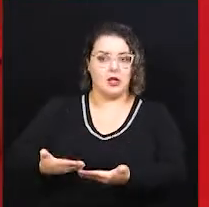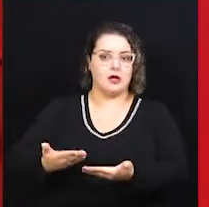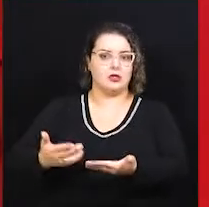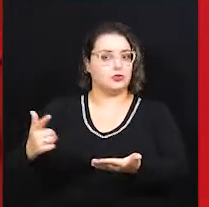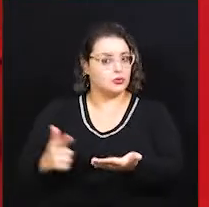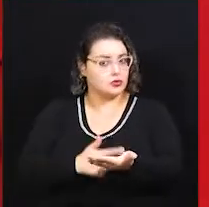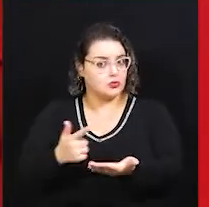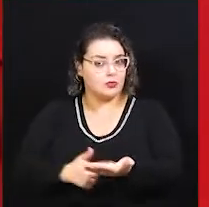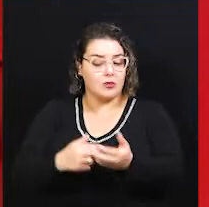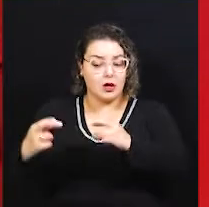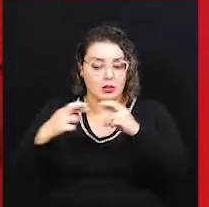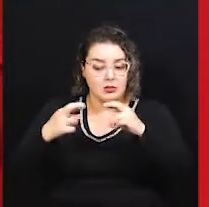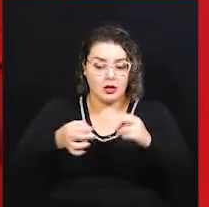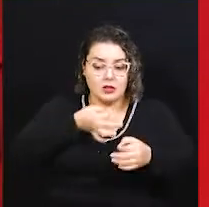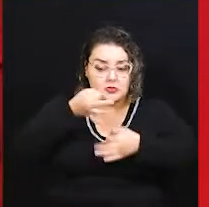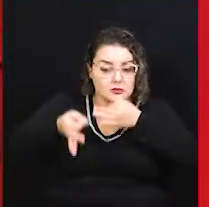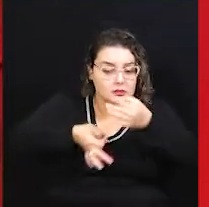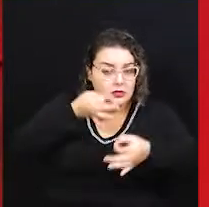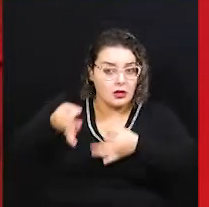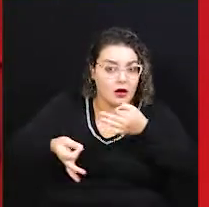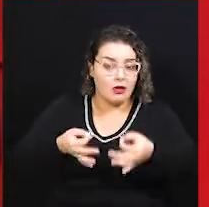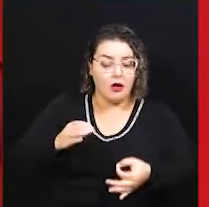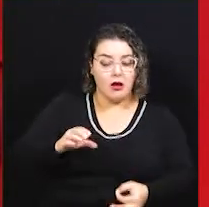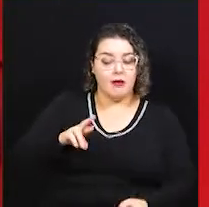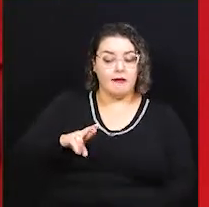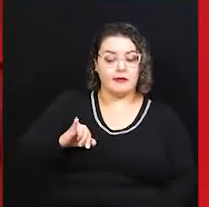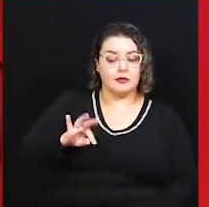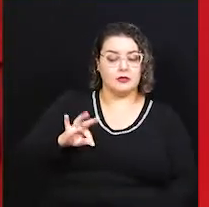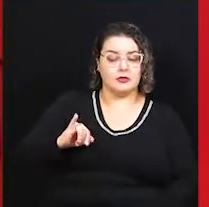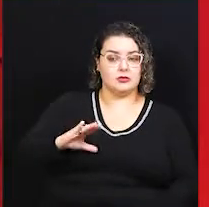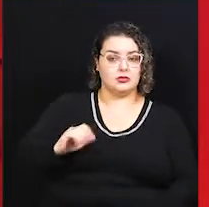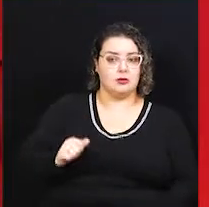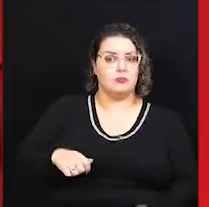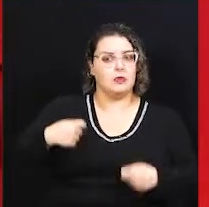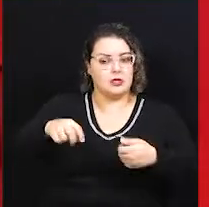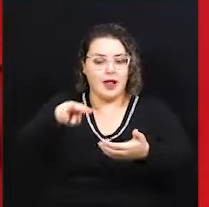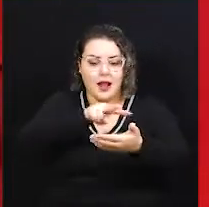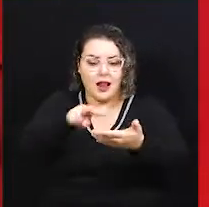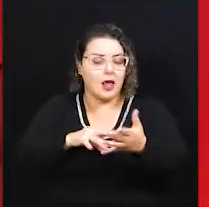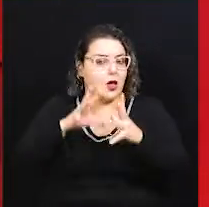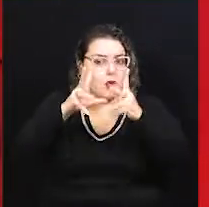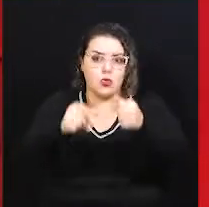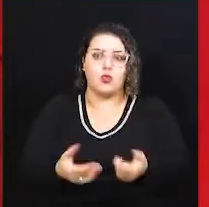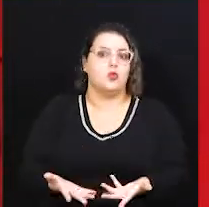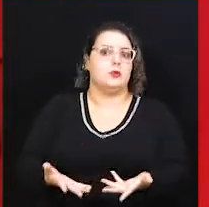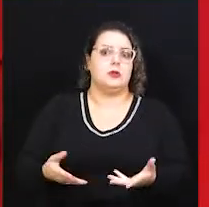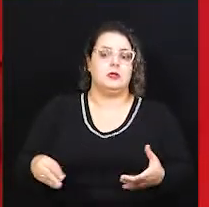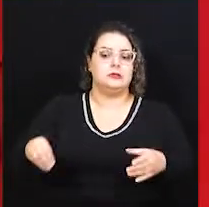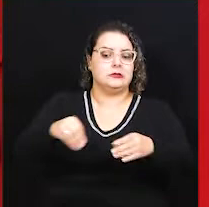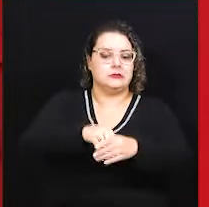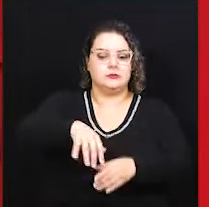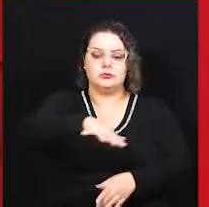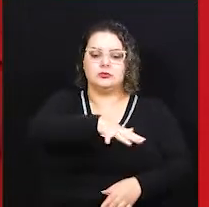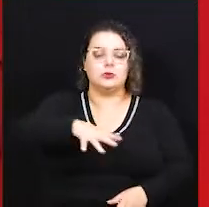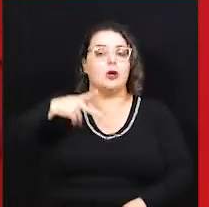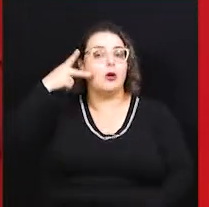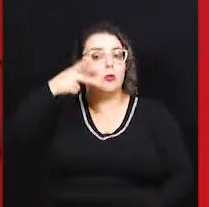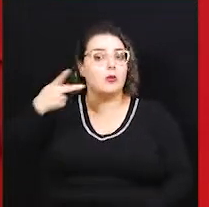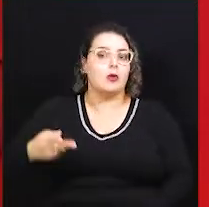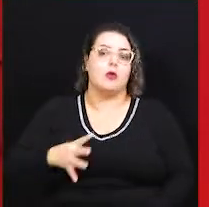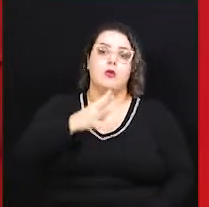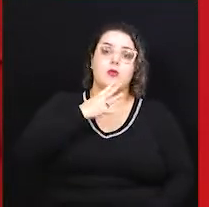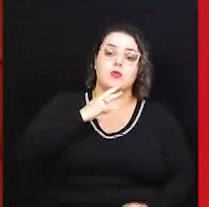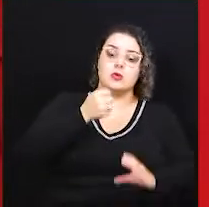uma análise crítica da obra. E para fazer isso, ele tem que ler. Ele tem que estar dentro do contexto histórico, do contexto político da época, ele tem que conhecer